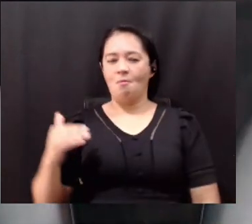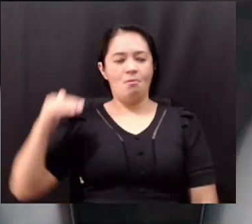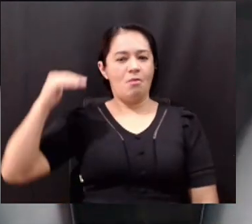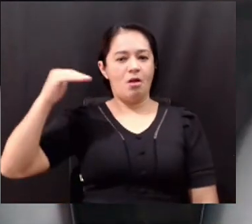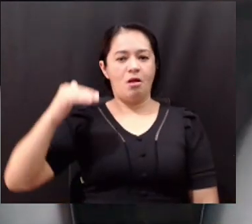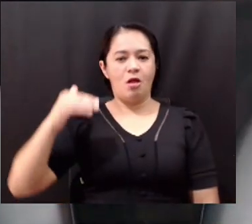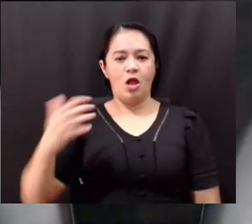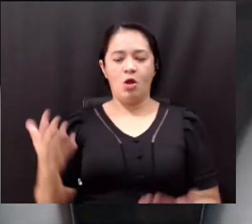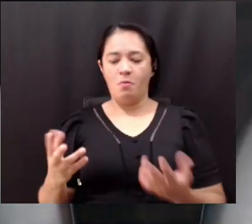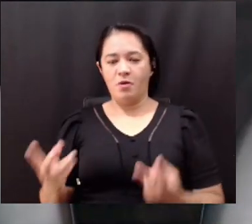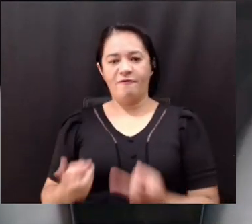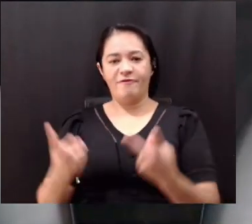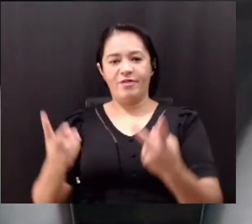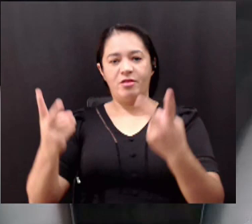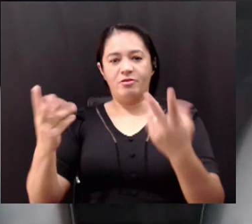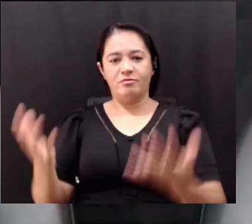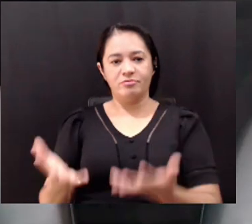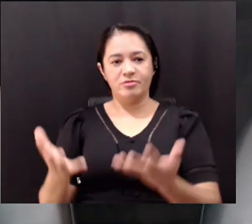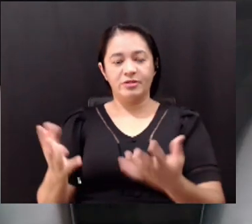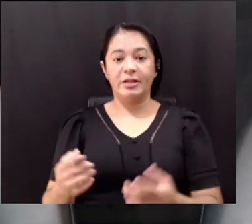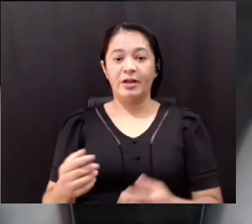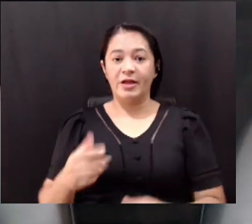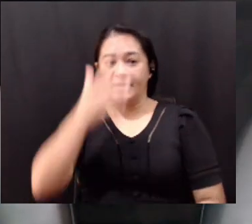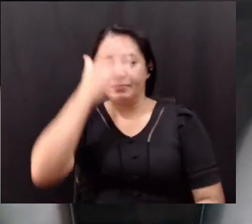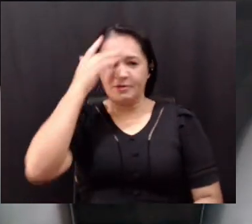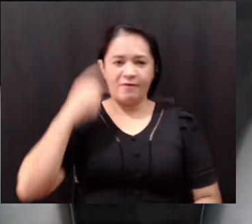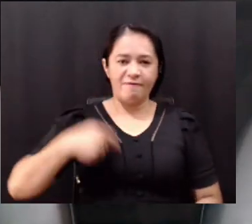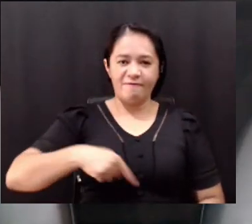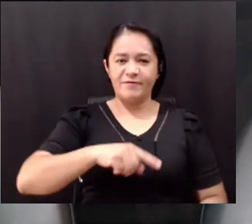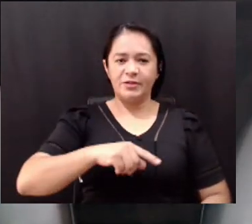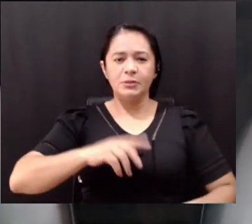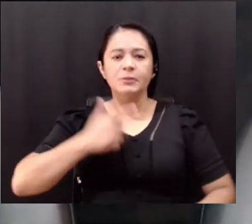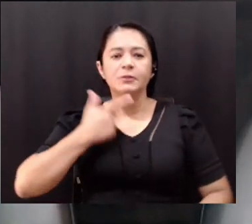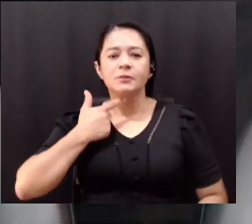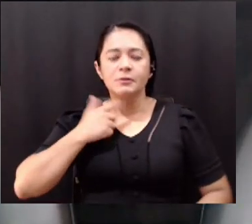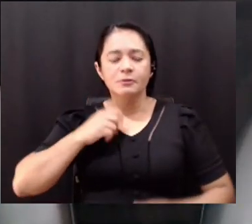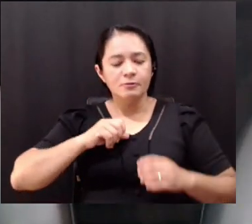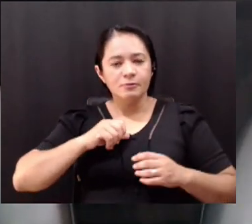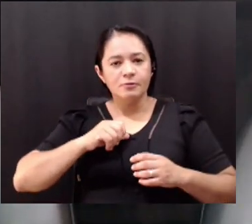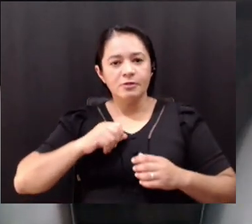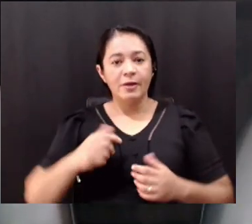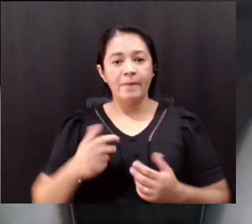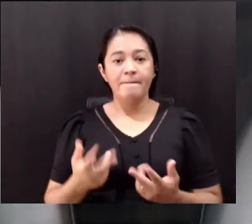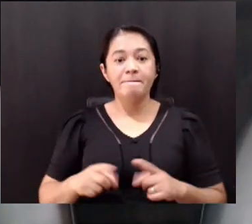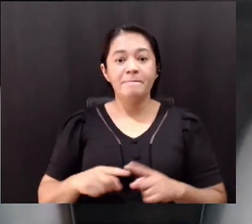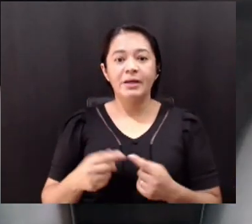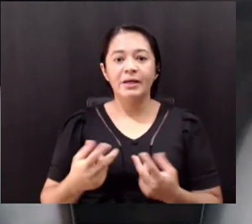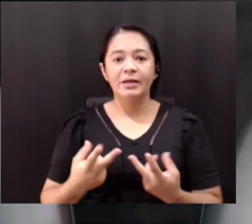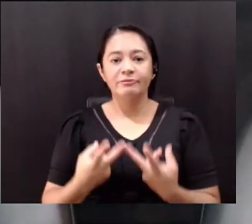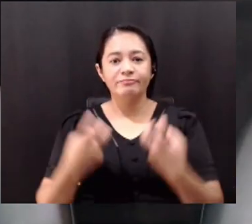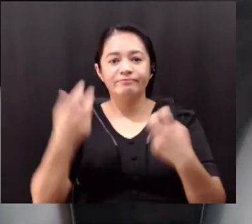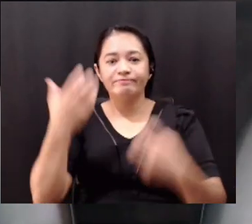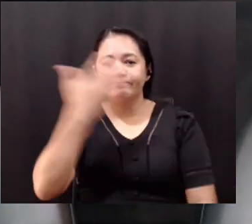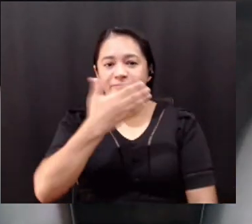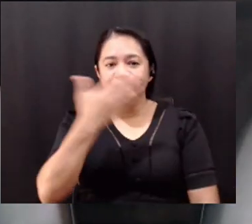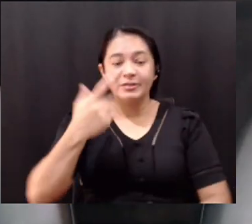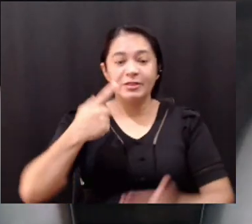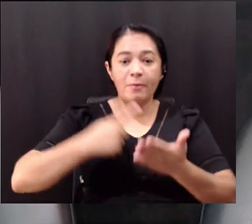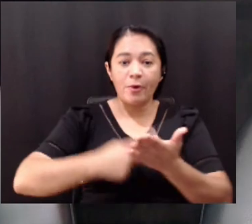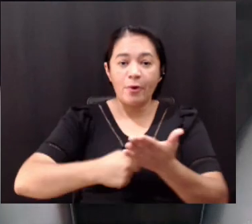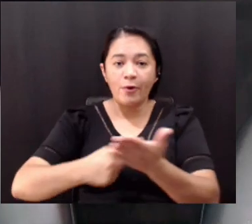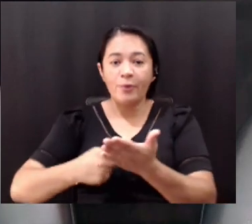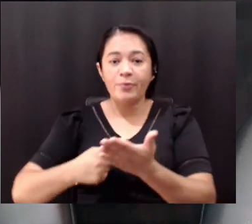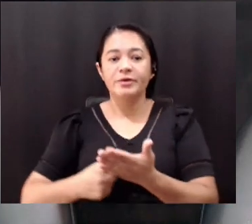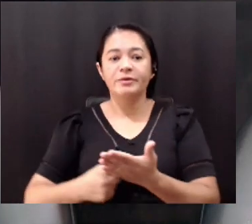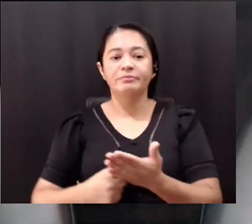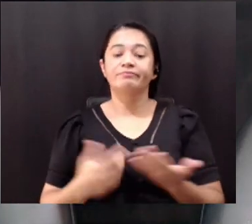pessoas vão de uma vontade tão intensa que não percebe esses comprometimentos, né? Então, quando vem, a